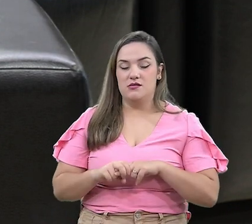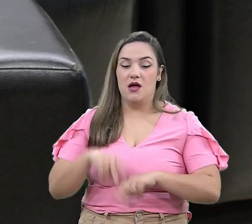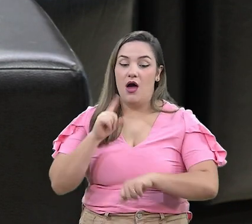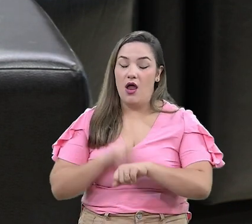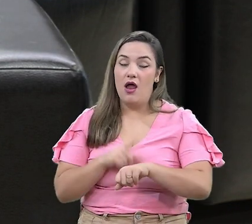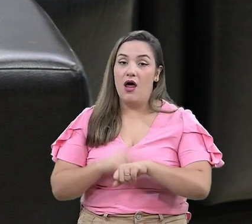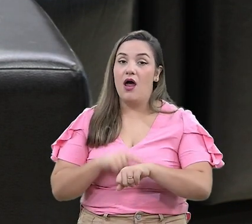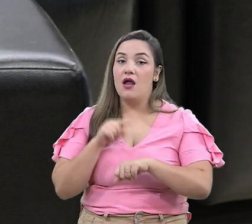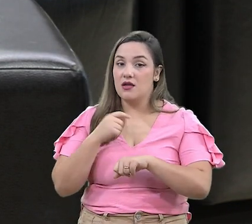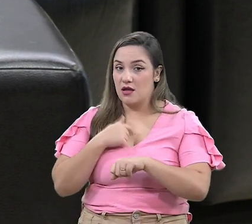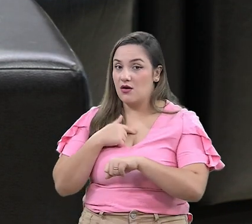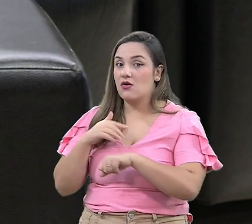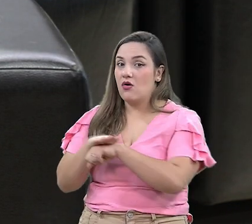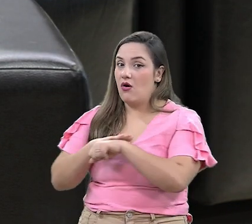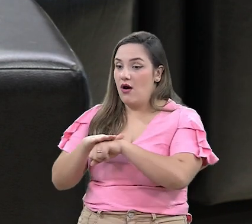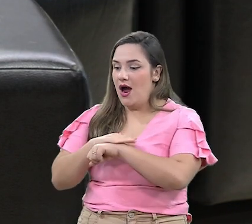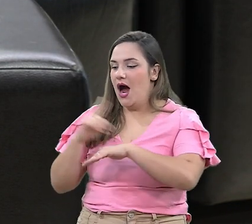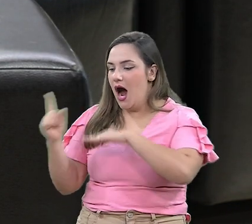num